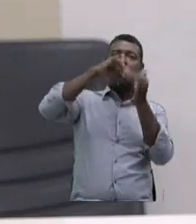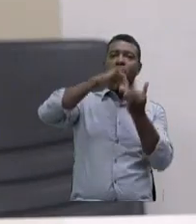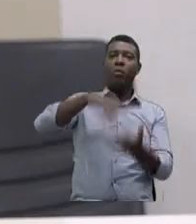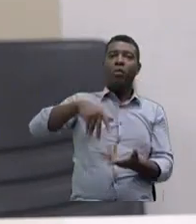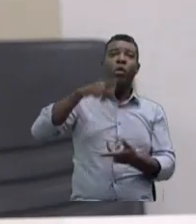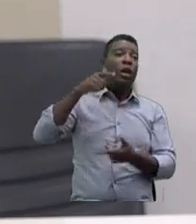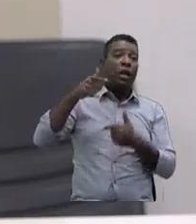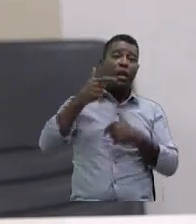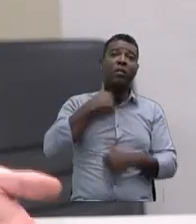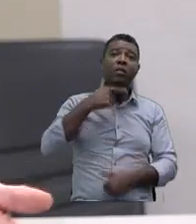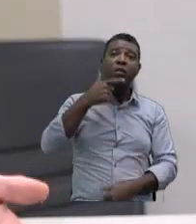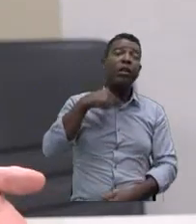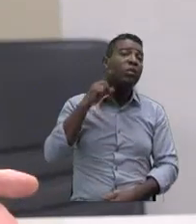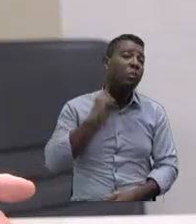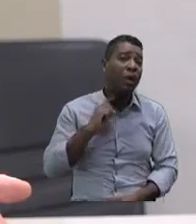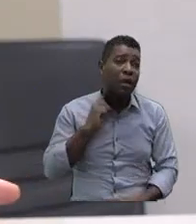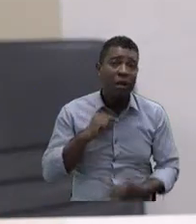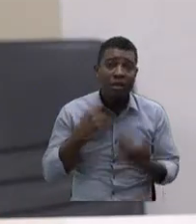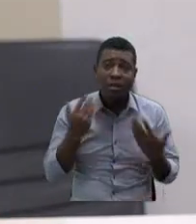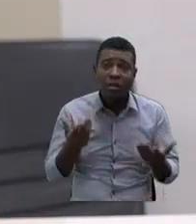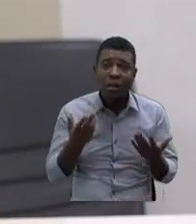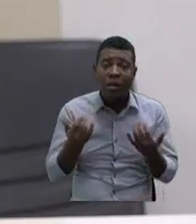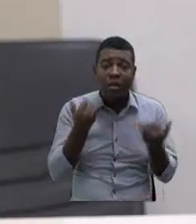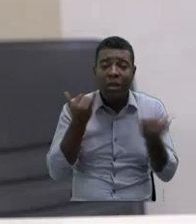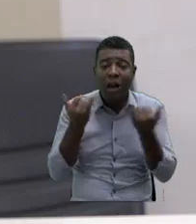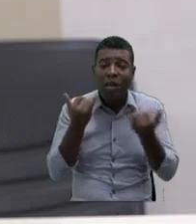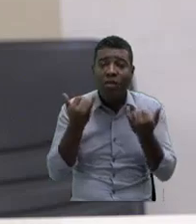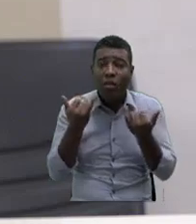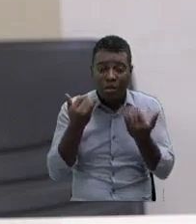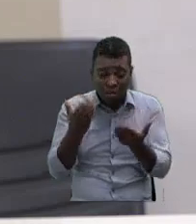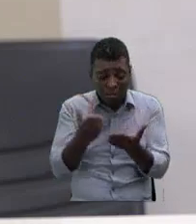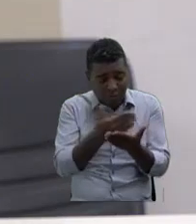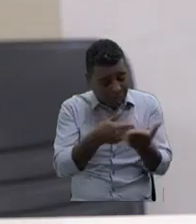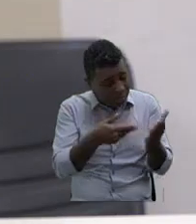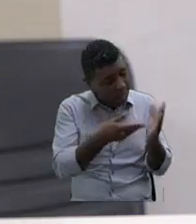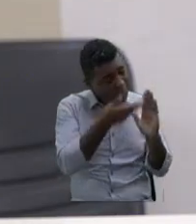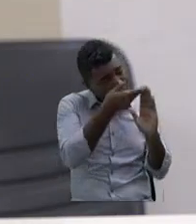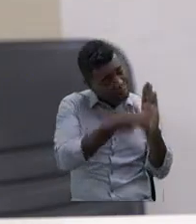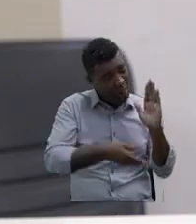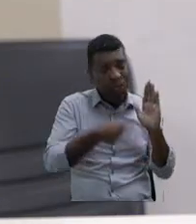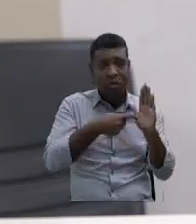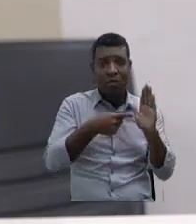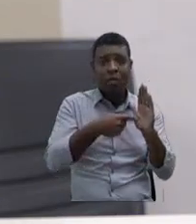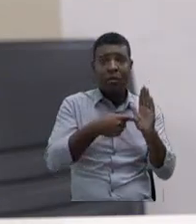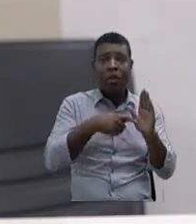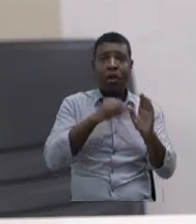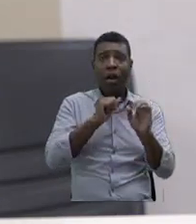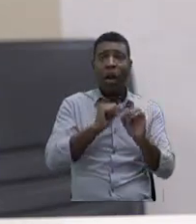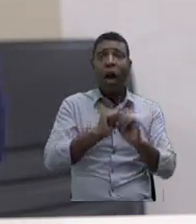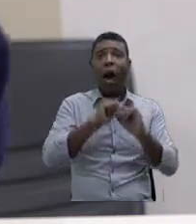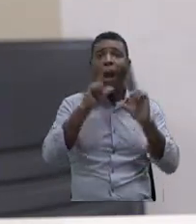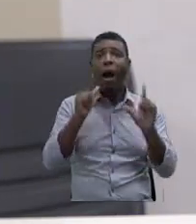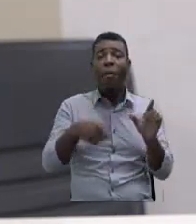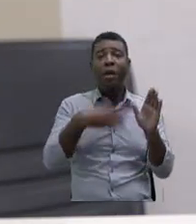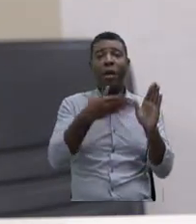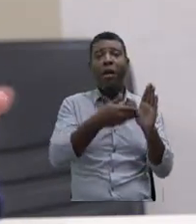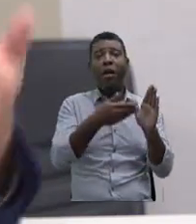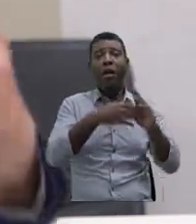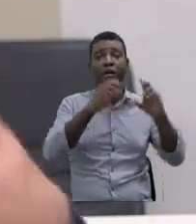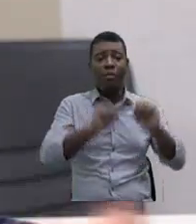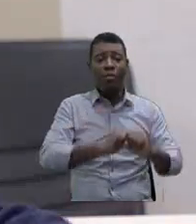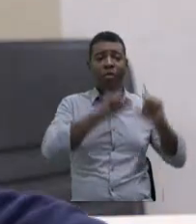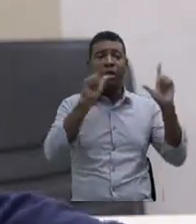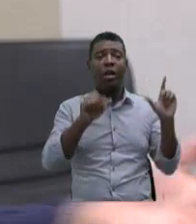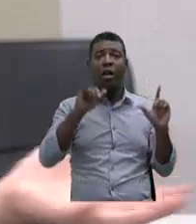queijo Minas. Os dados estão aí, gente, é simples, e mostram, é só abrir a página do IBGE. Tem gente que acha